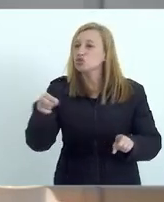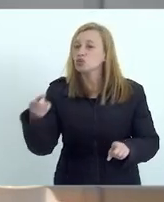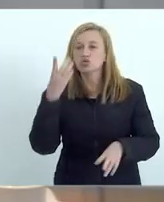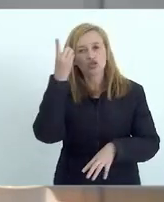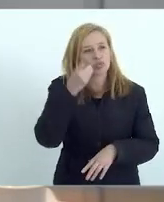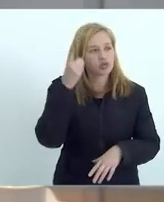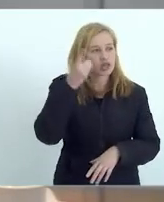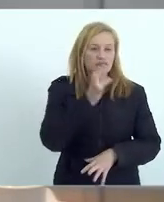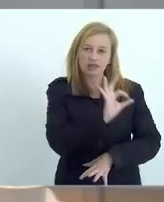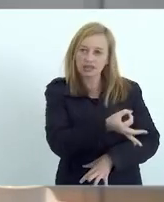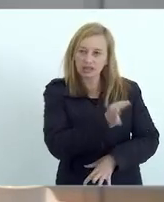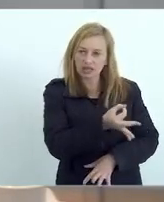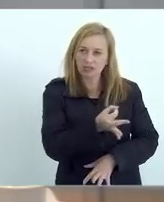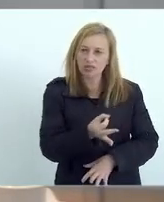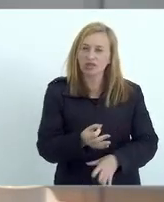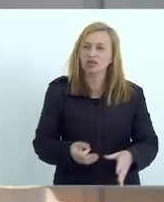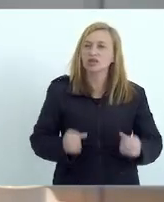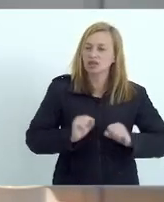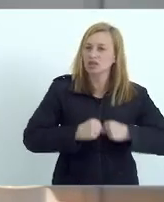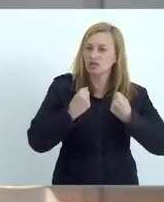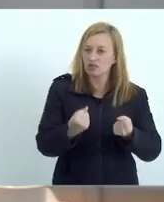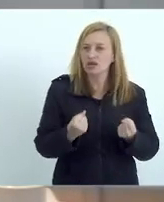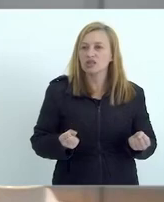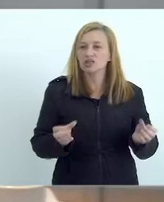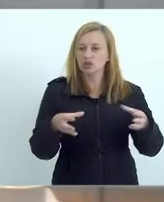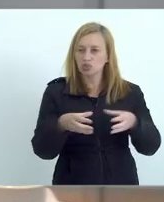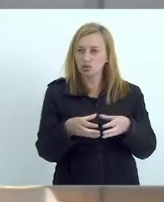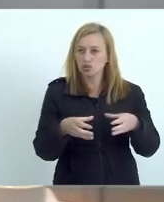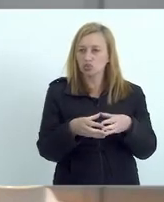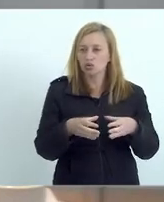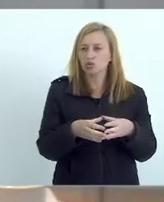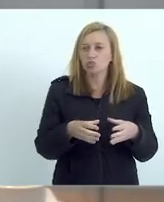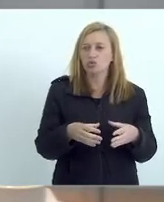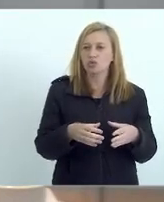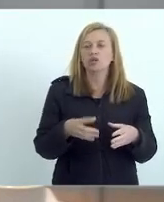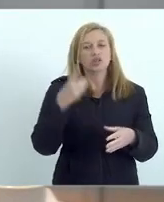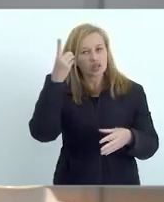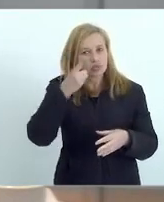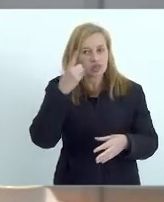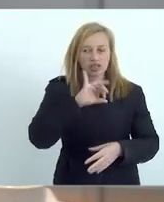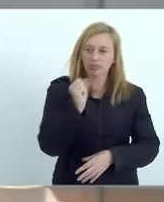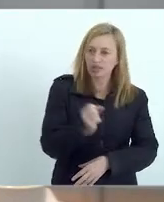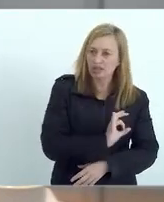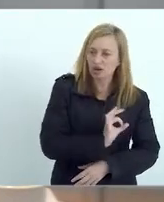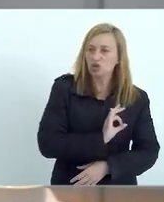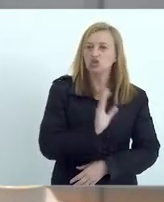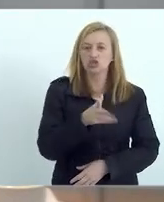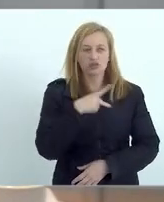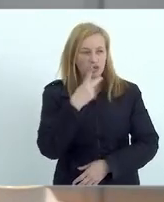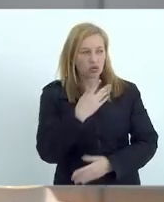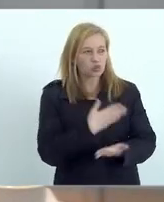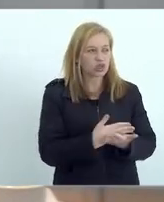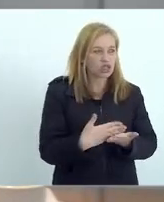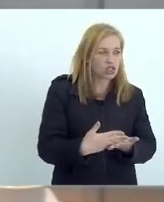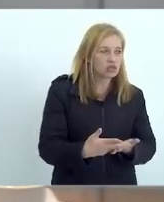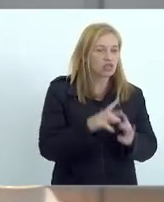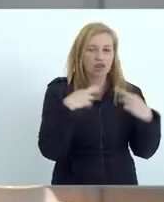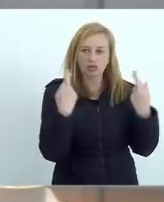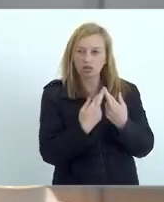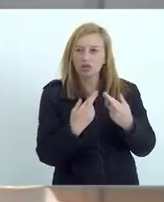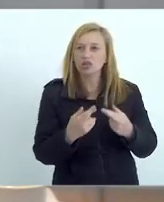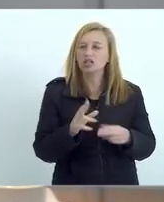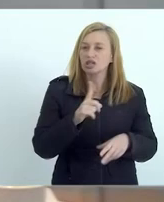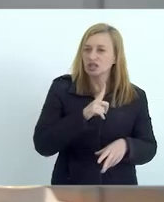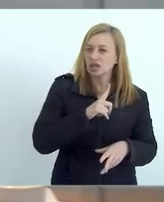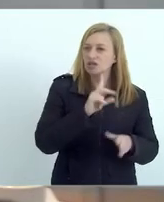de Deputados que efetivamente fazem a defesa Incondicional da Tropa lei de autoria da deputada Martha Rocha que ela comentou aqui no início da sessão que teve